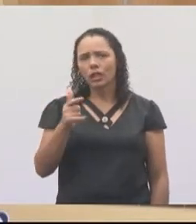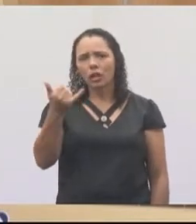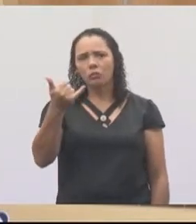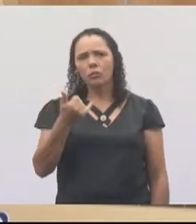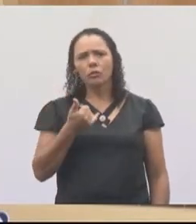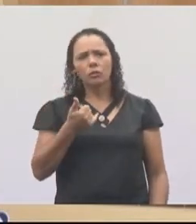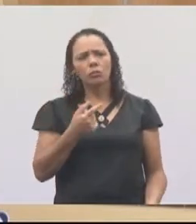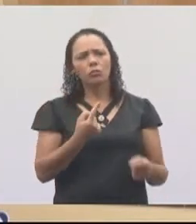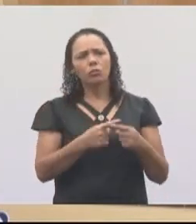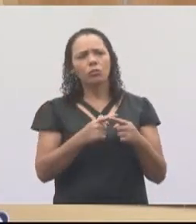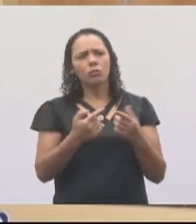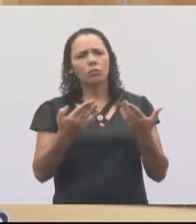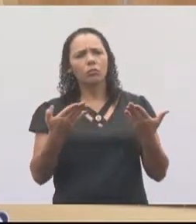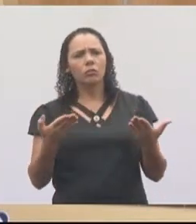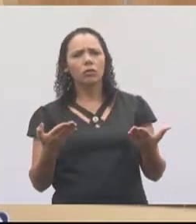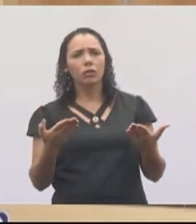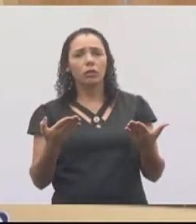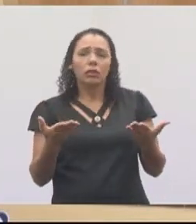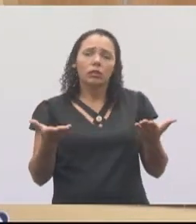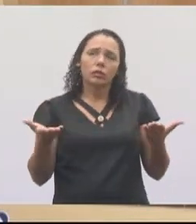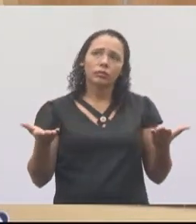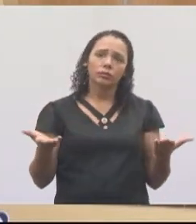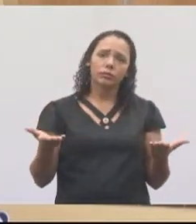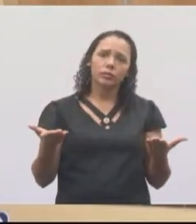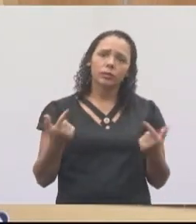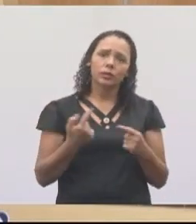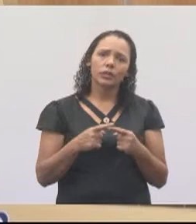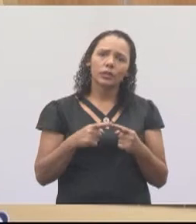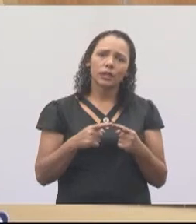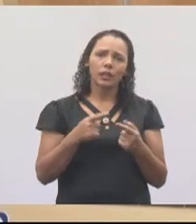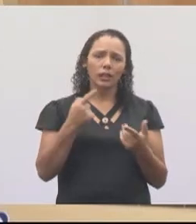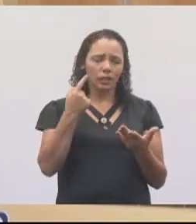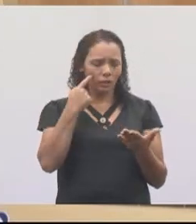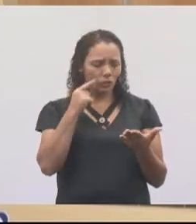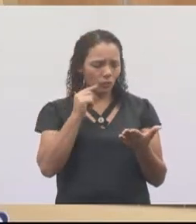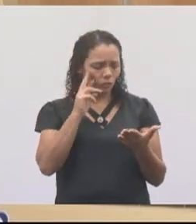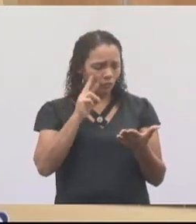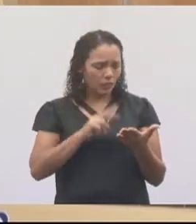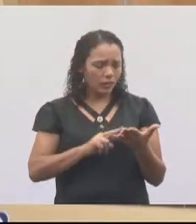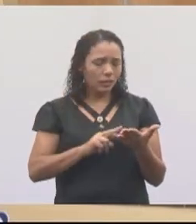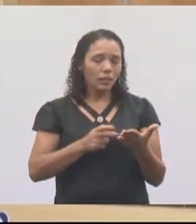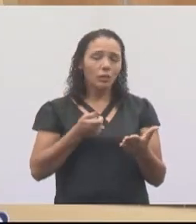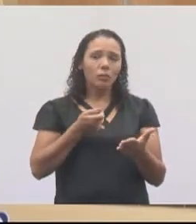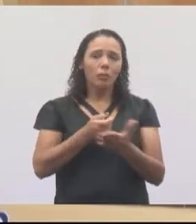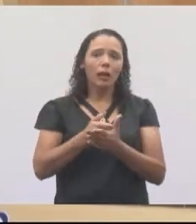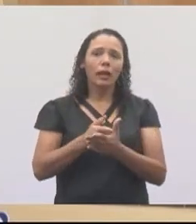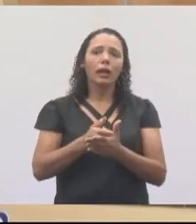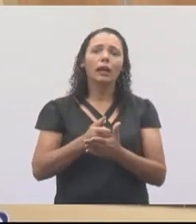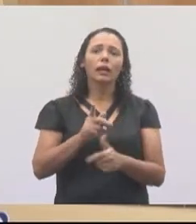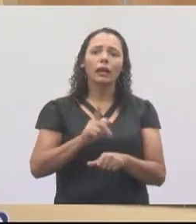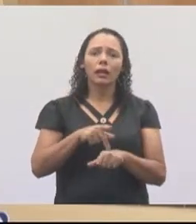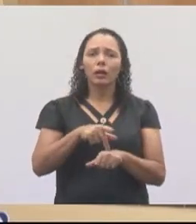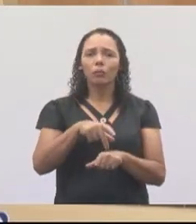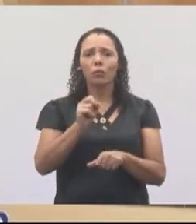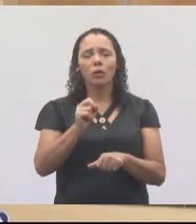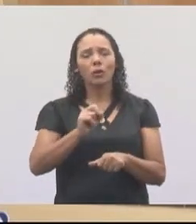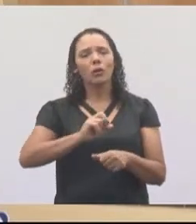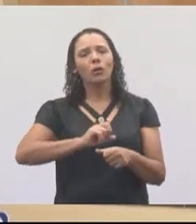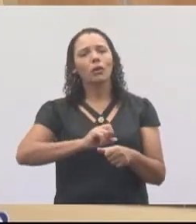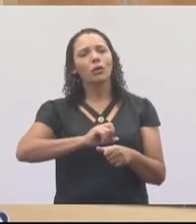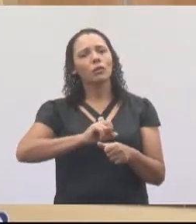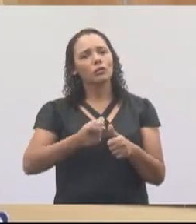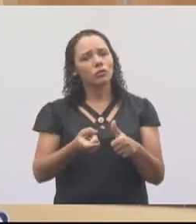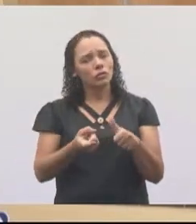quê? Não, porque estou fazendo as contas, eu tenho que pagar a pós-graduação, eu tenho algumas continhas para